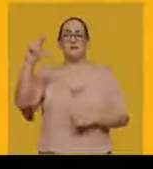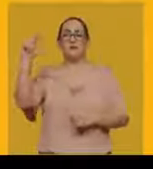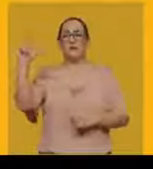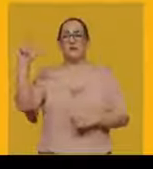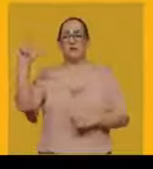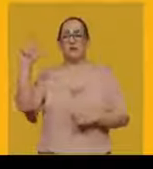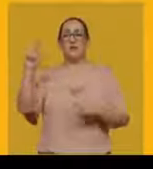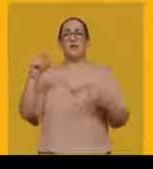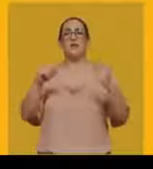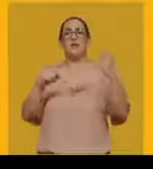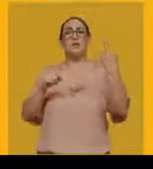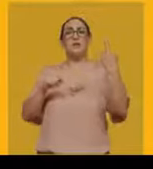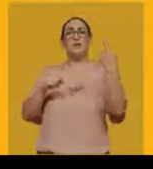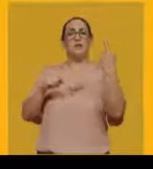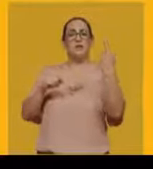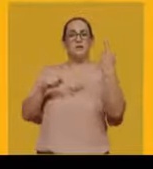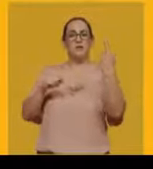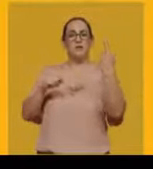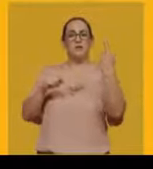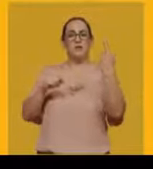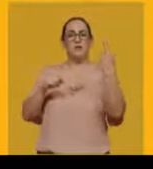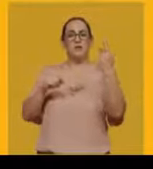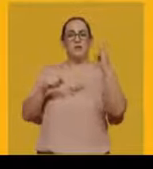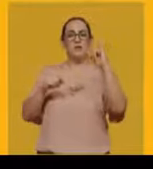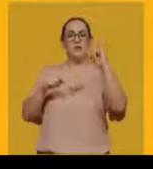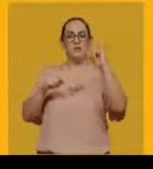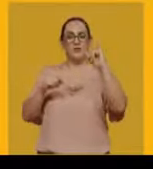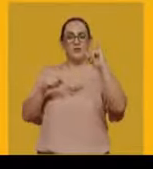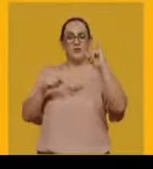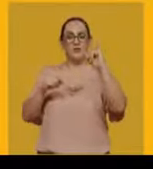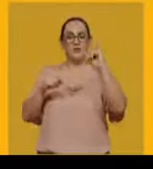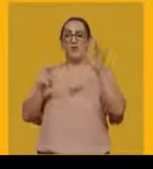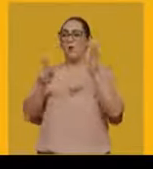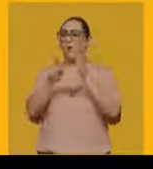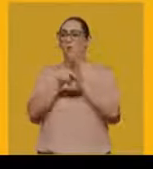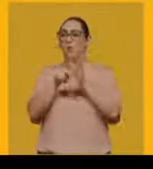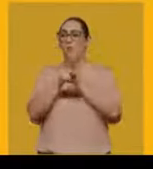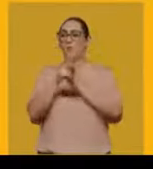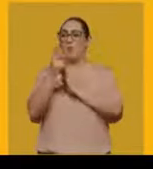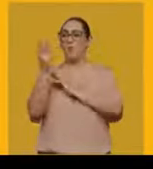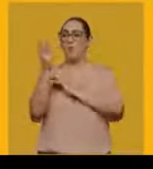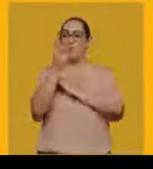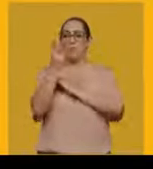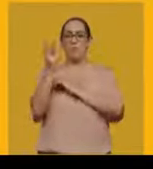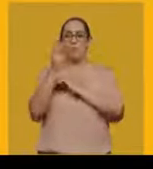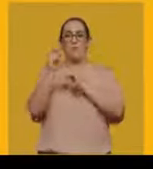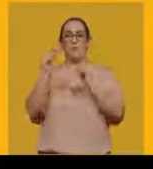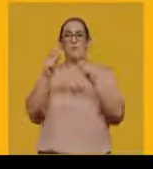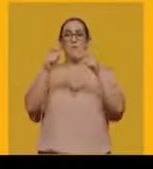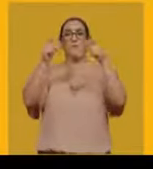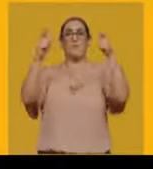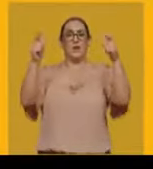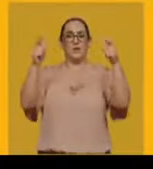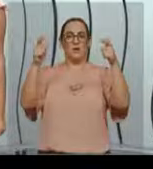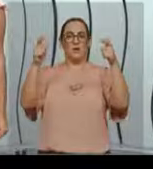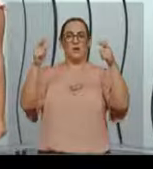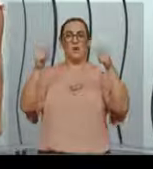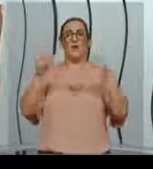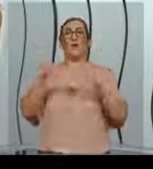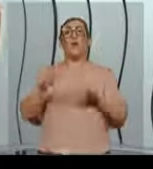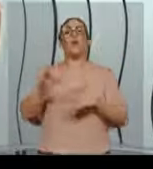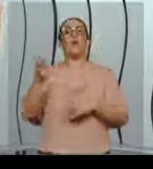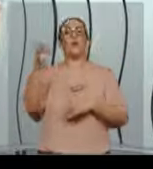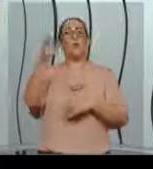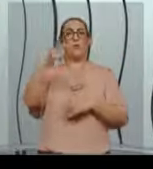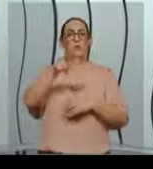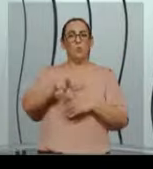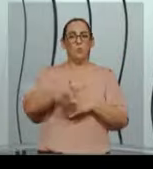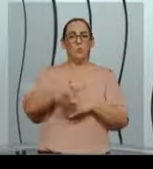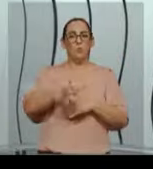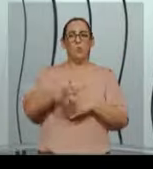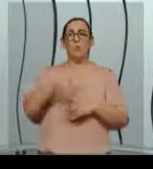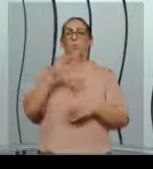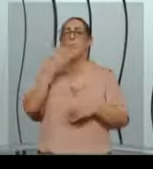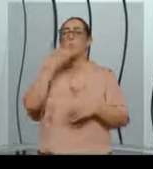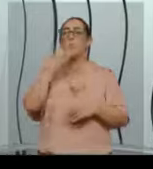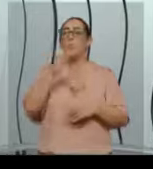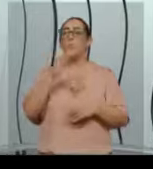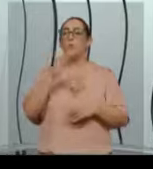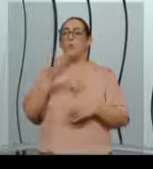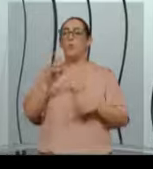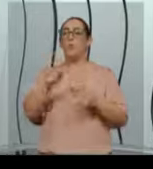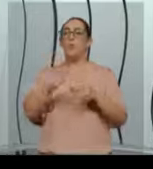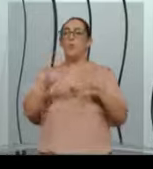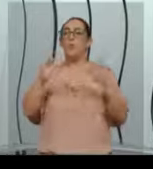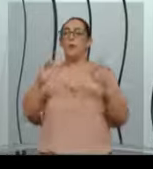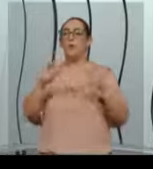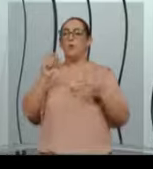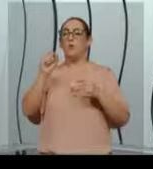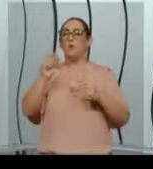uma substância. Do outro lado, a mesma coisa que eu vou avaliar. Quais que têm o número atômico maior? Observe que no primeiro,